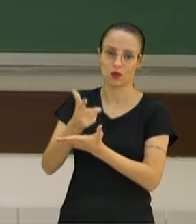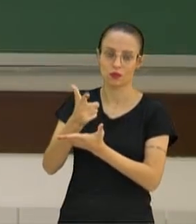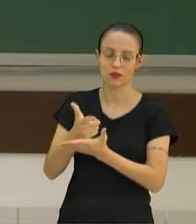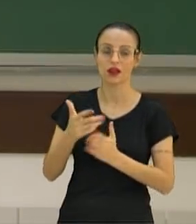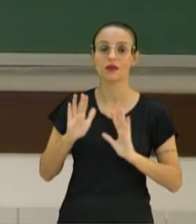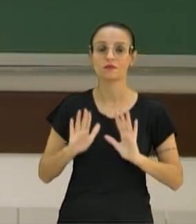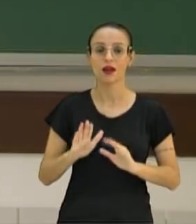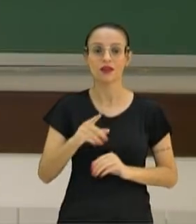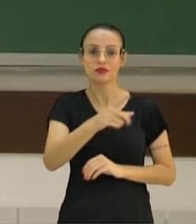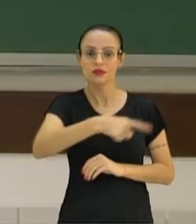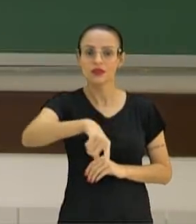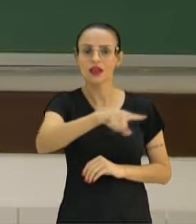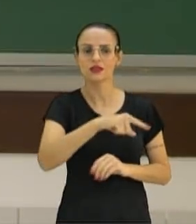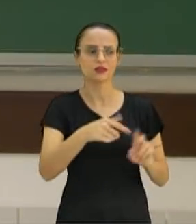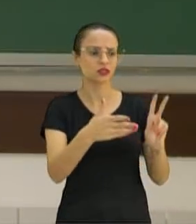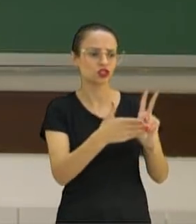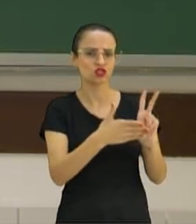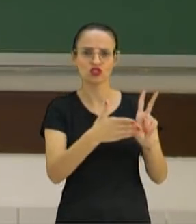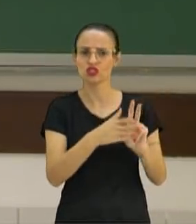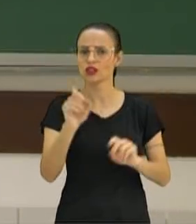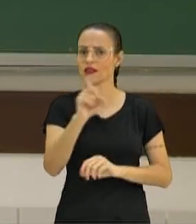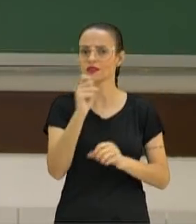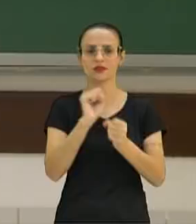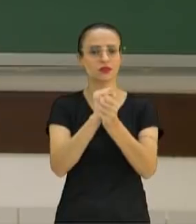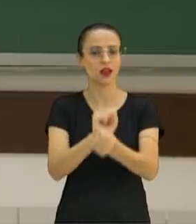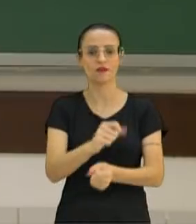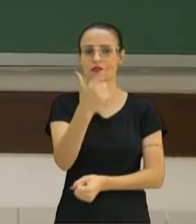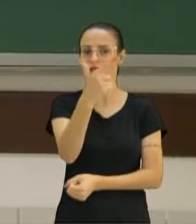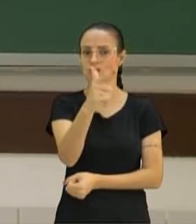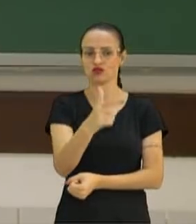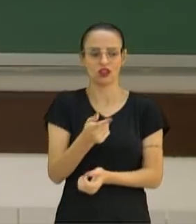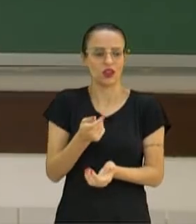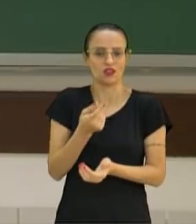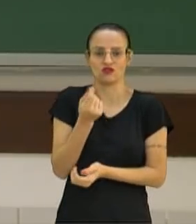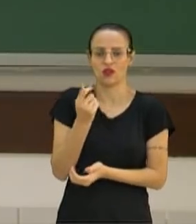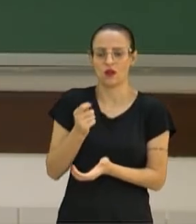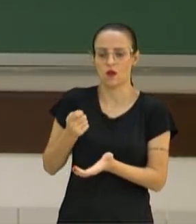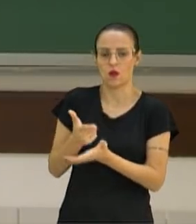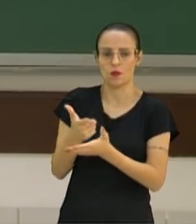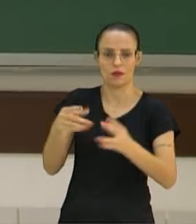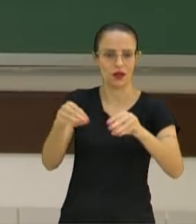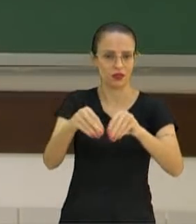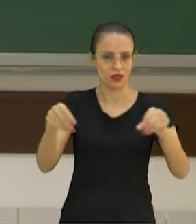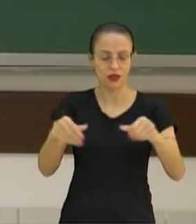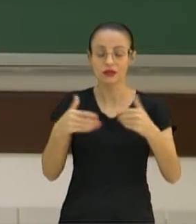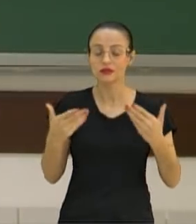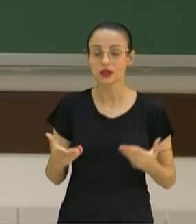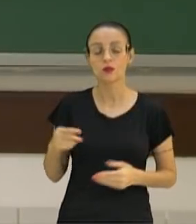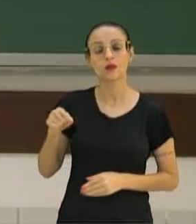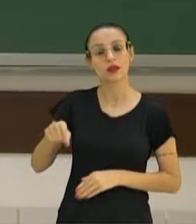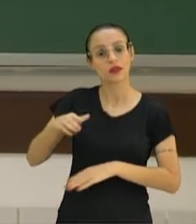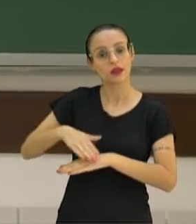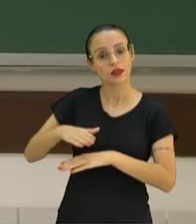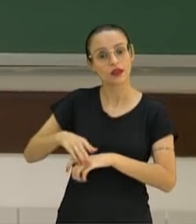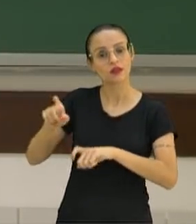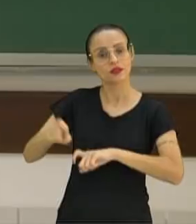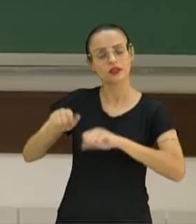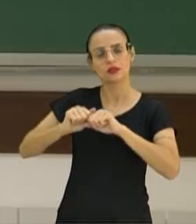E os poceiros, os indígenas, os ex-escravos, não tinham recursos para comprar a terra. Então, esses fazendeiros expandiram as